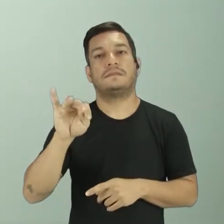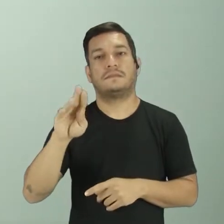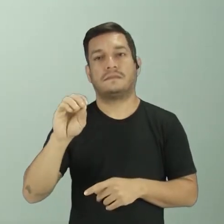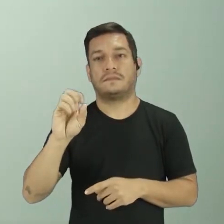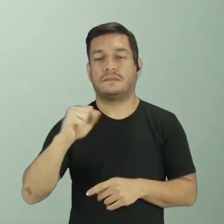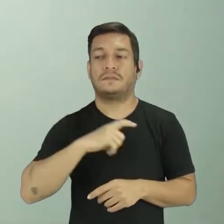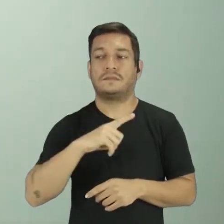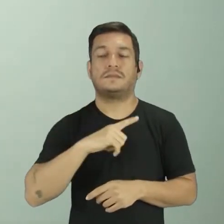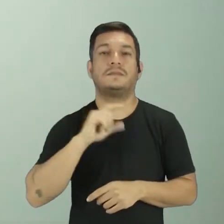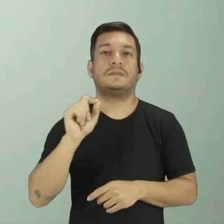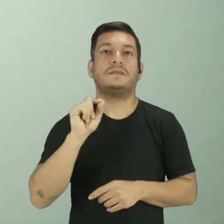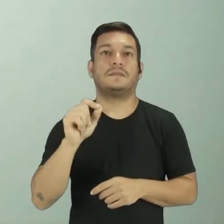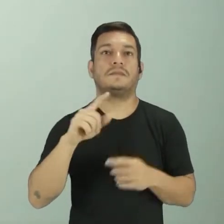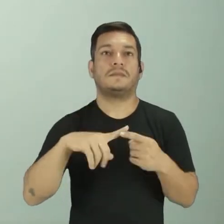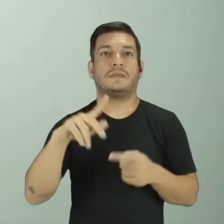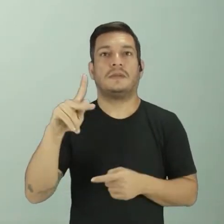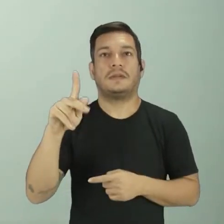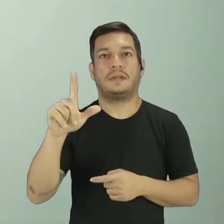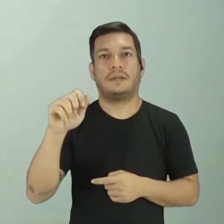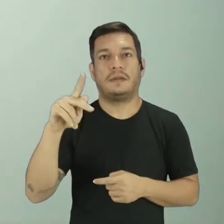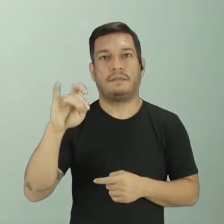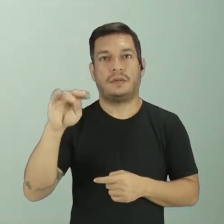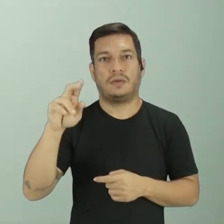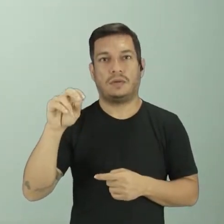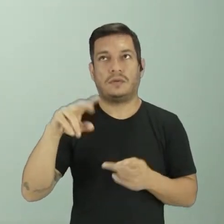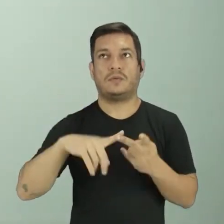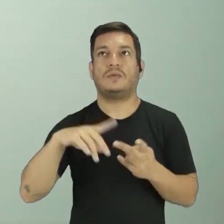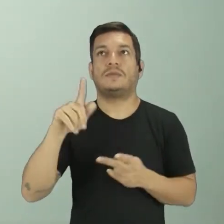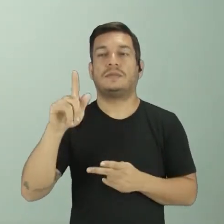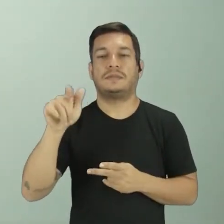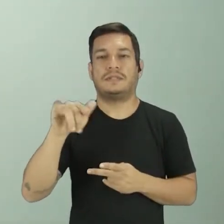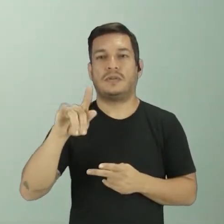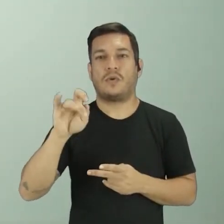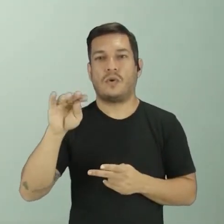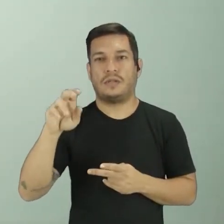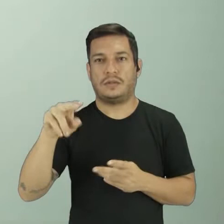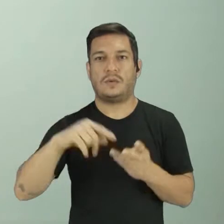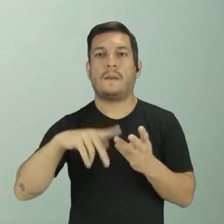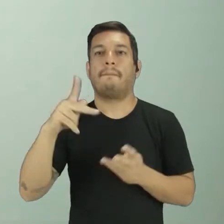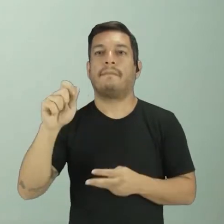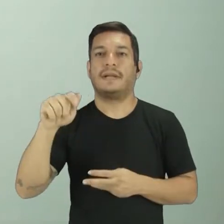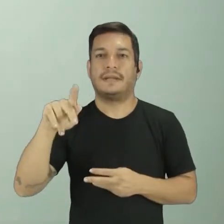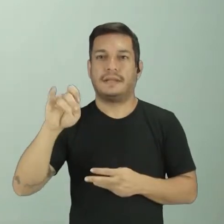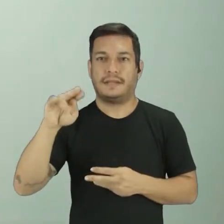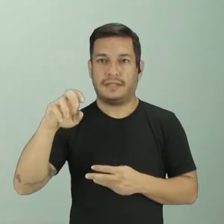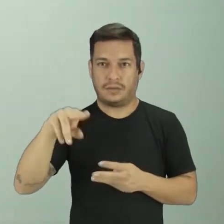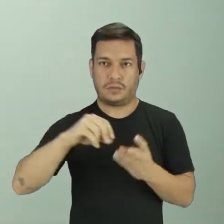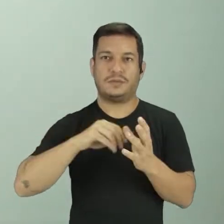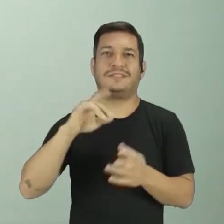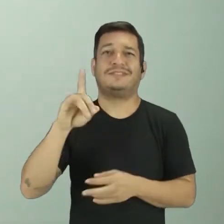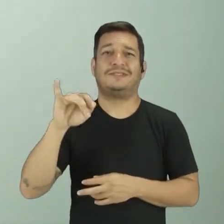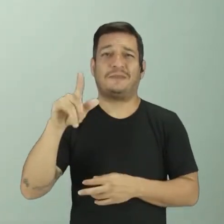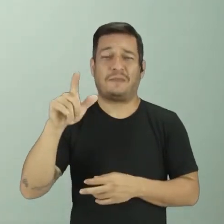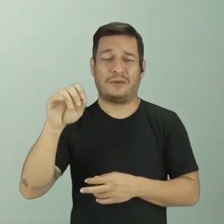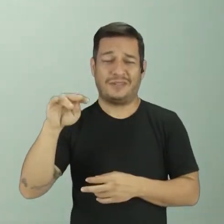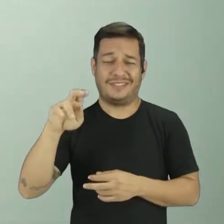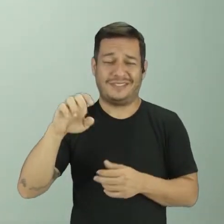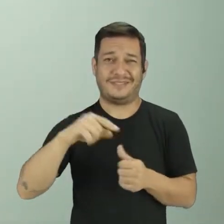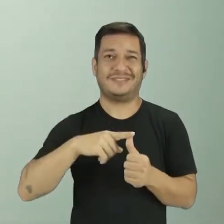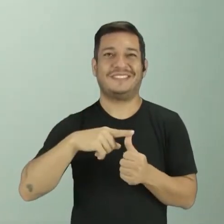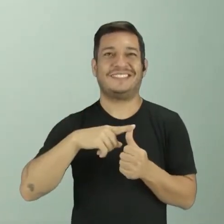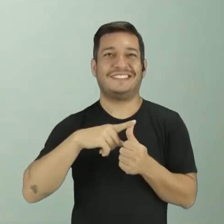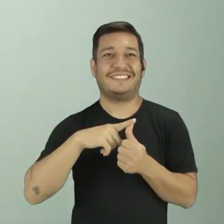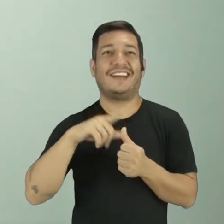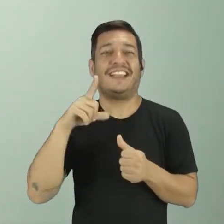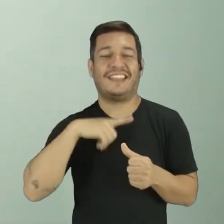nós vamos ter o leptótemo, o zigótemo, o paquítemo, o diplóteno e a diacinese,